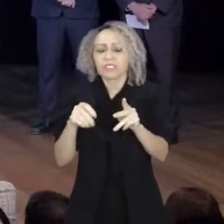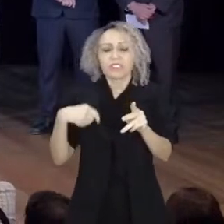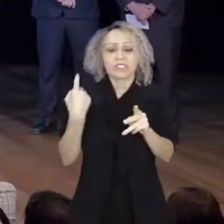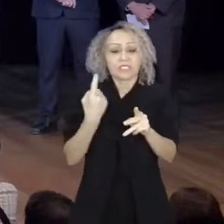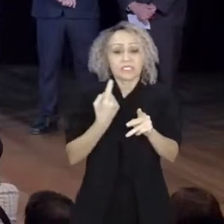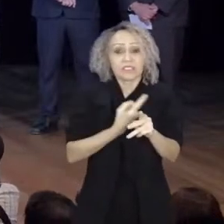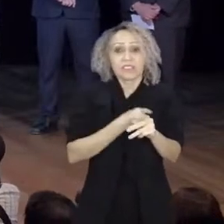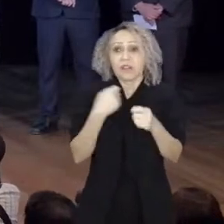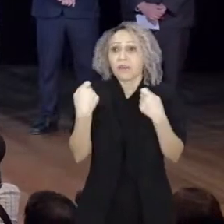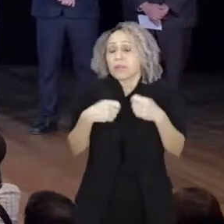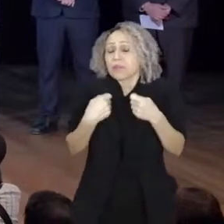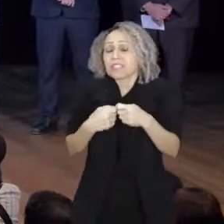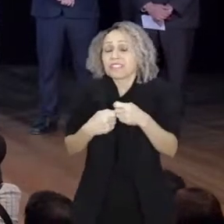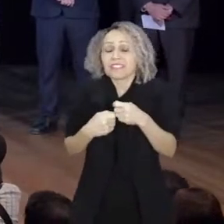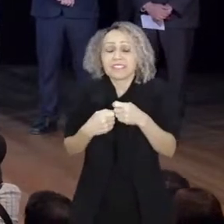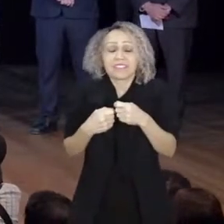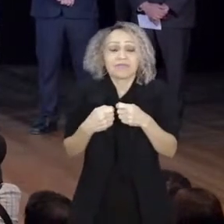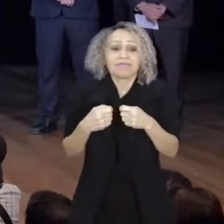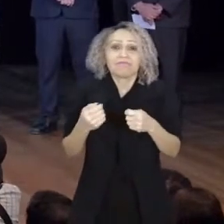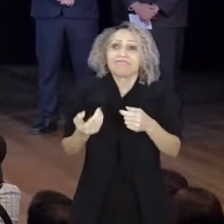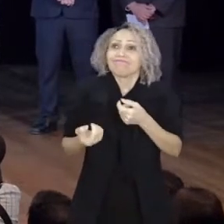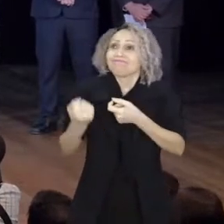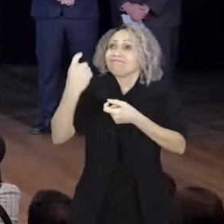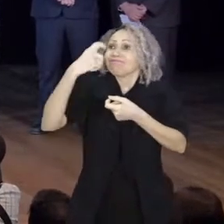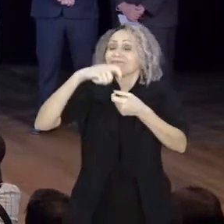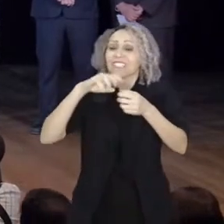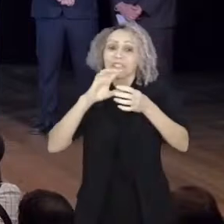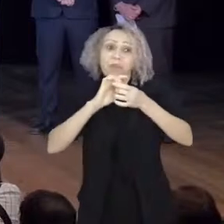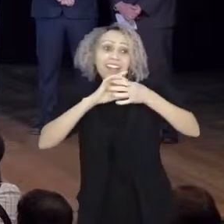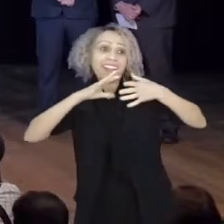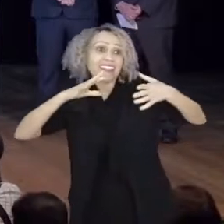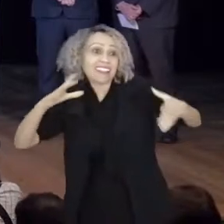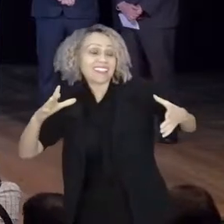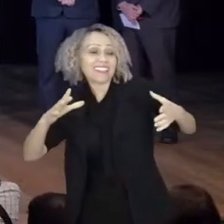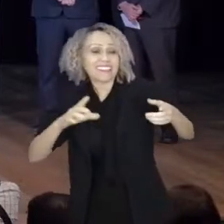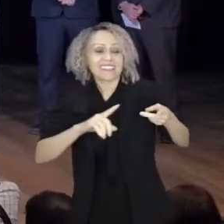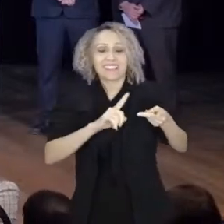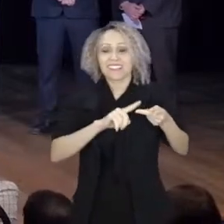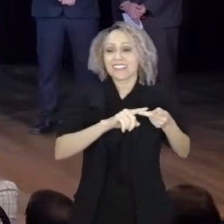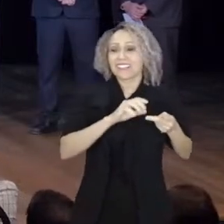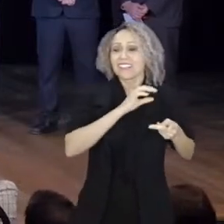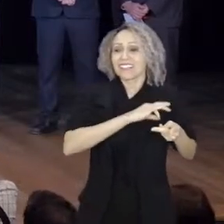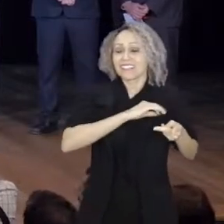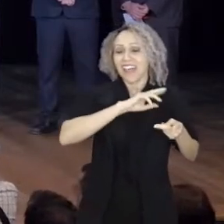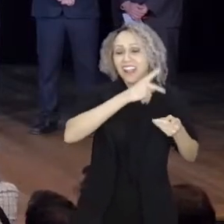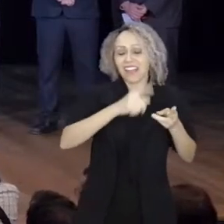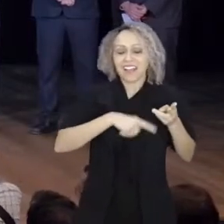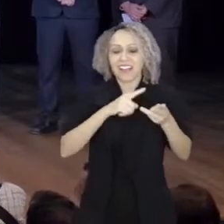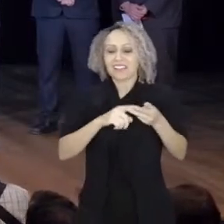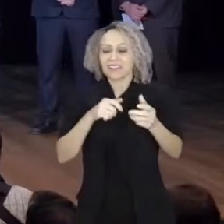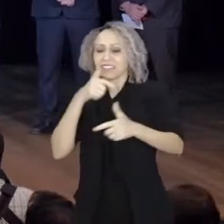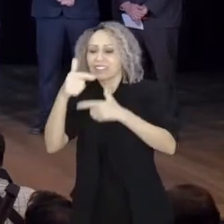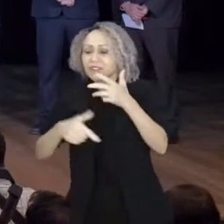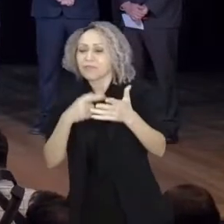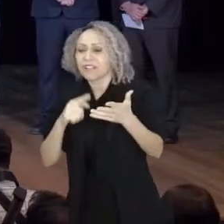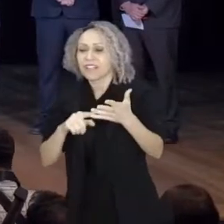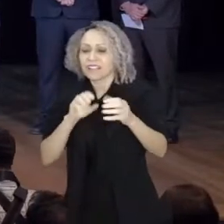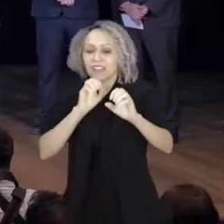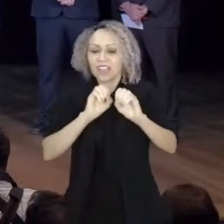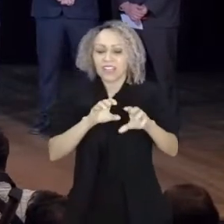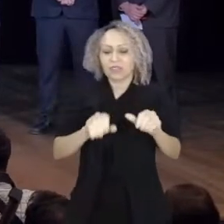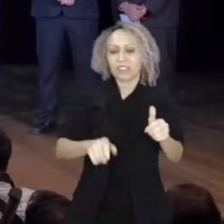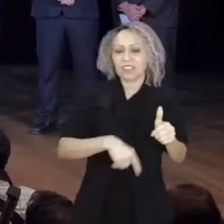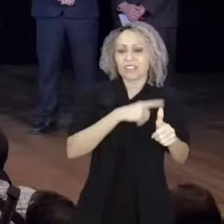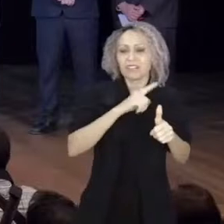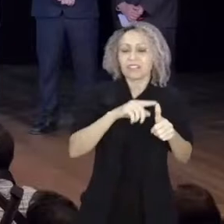mais democracia, mais salário, mais emprego, mais educação, mais saúde e mais liberdade de